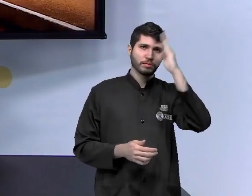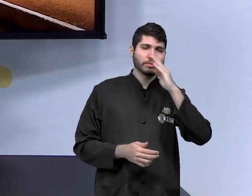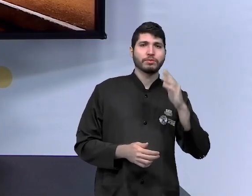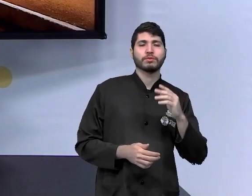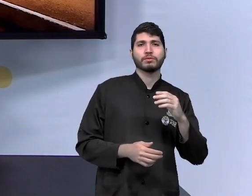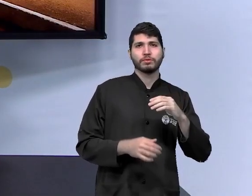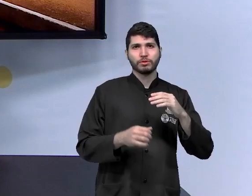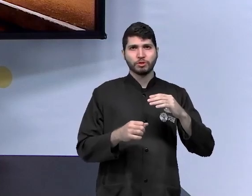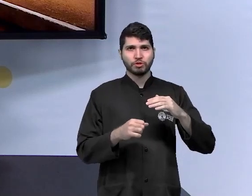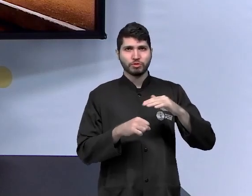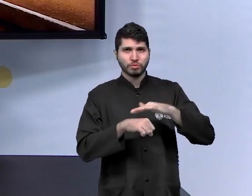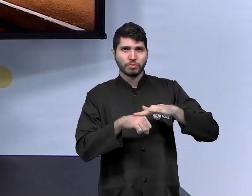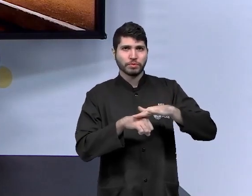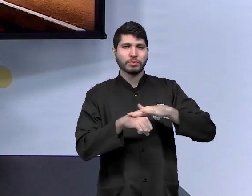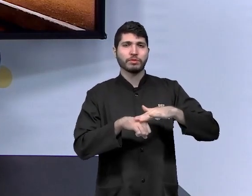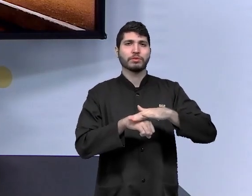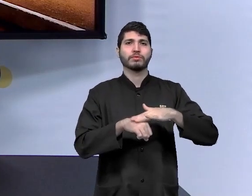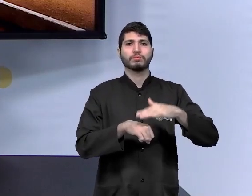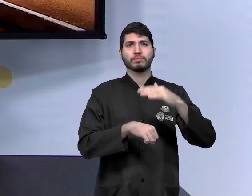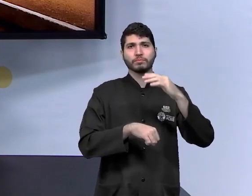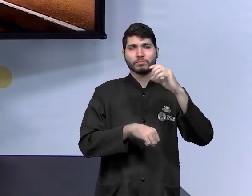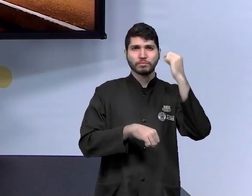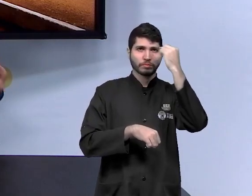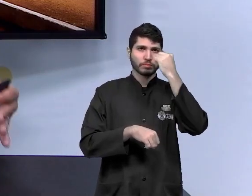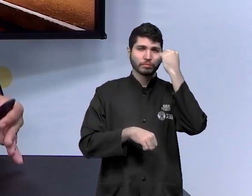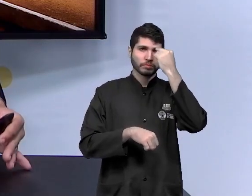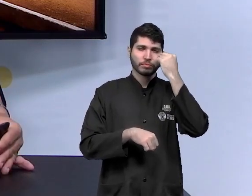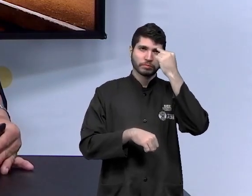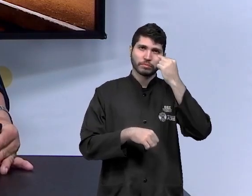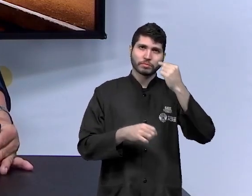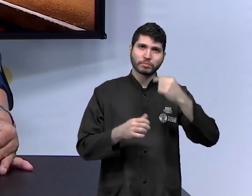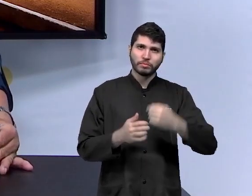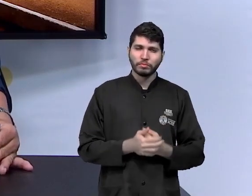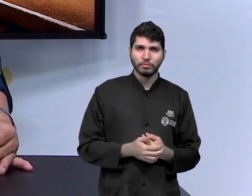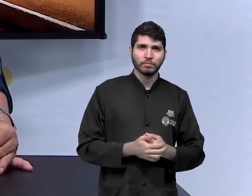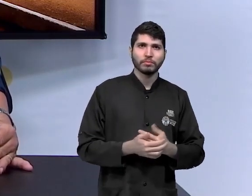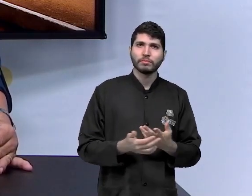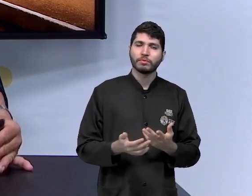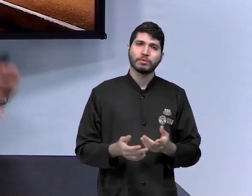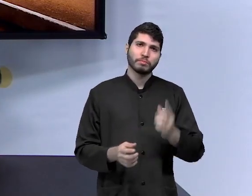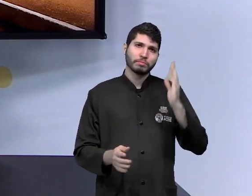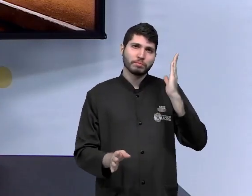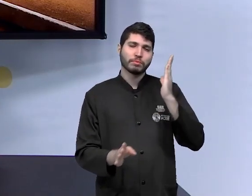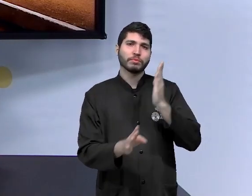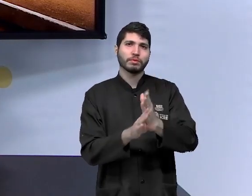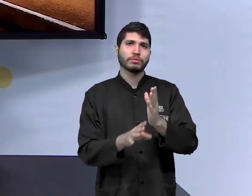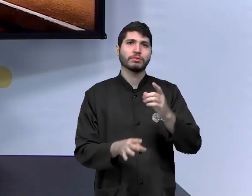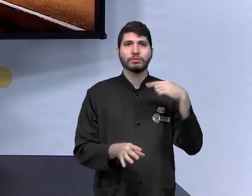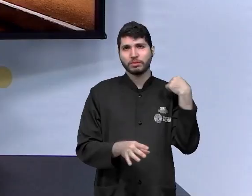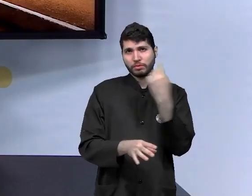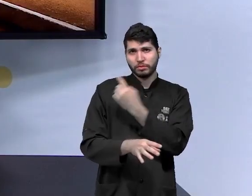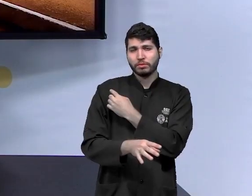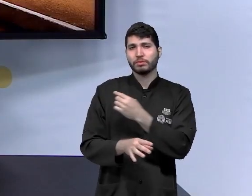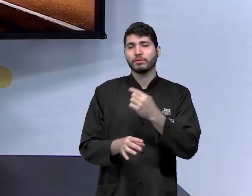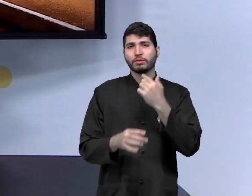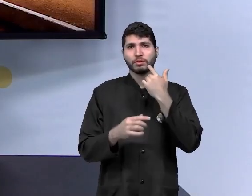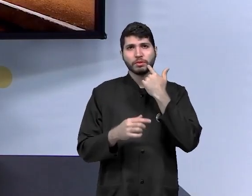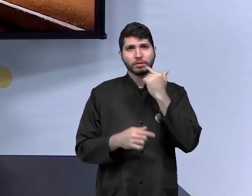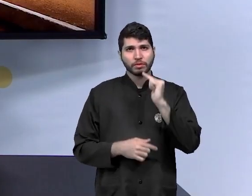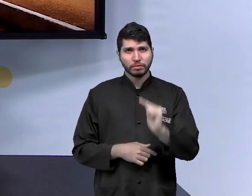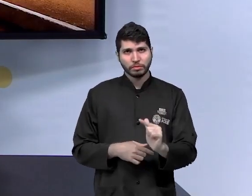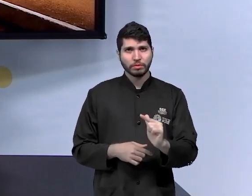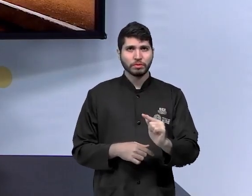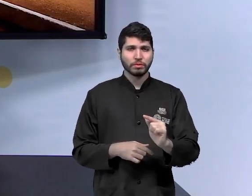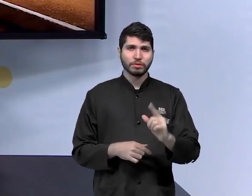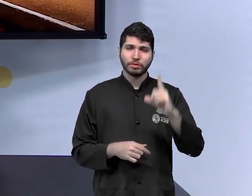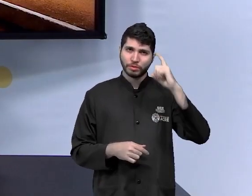nossa própria língua, que já tem muitas regras, já é uma língua complicada de se falar, de se escrever. Aí você assimila esses conhecimentos